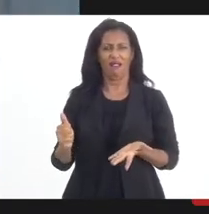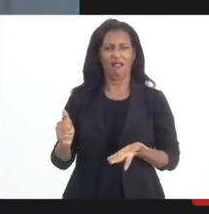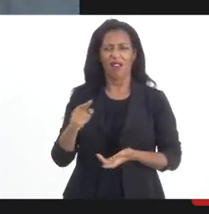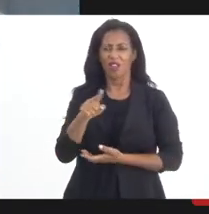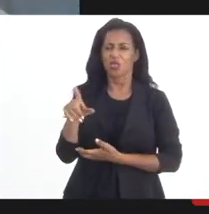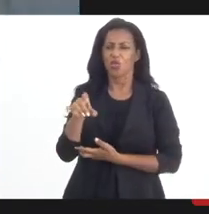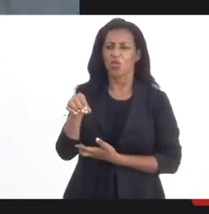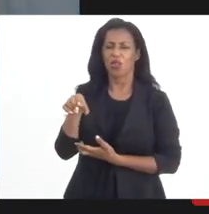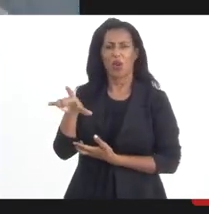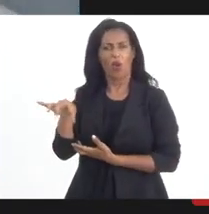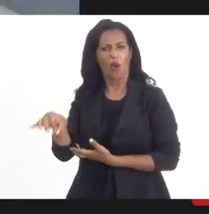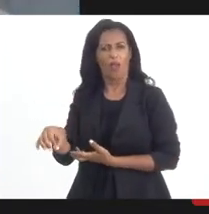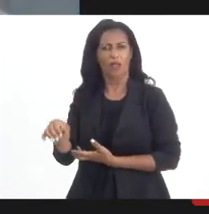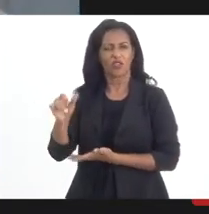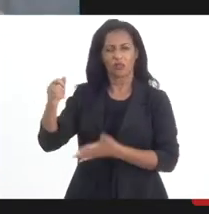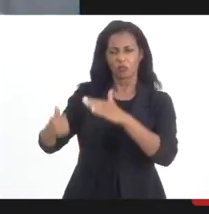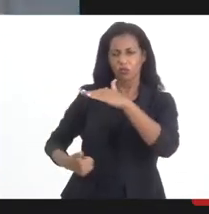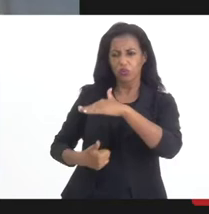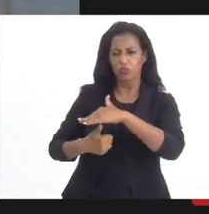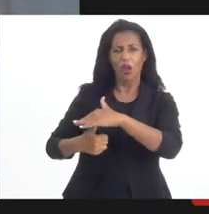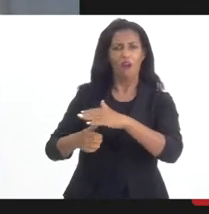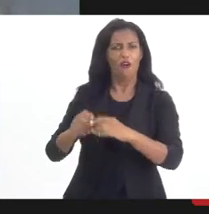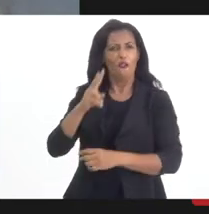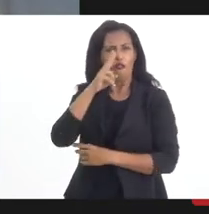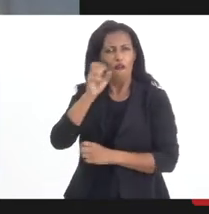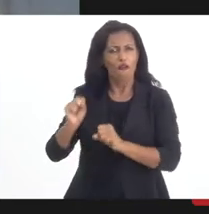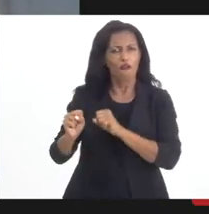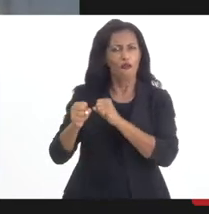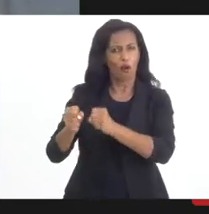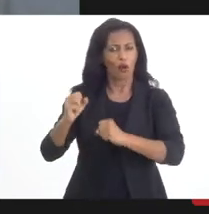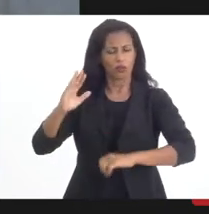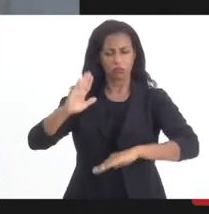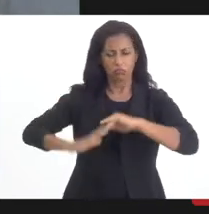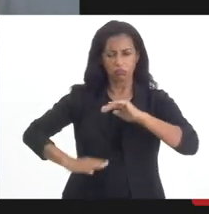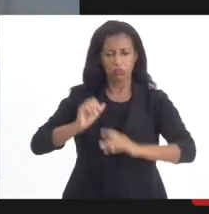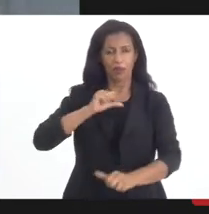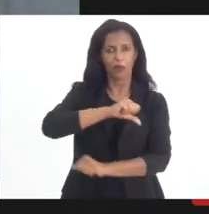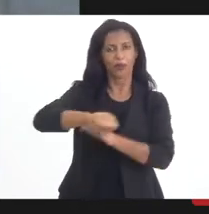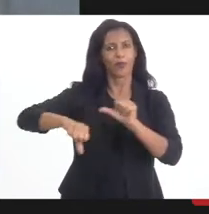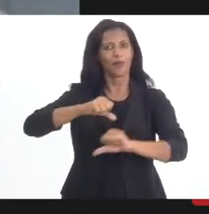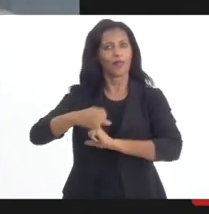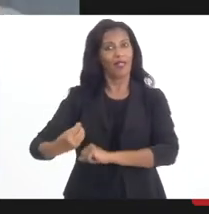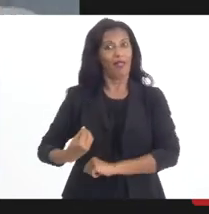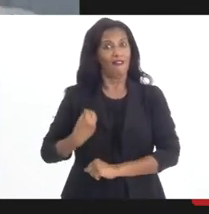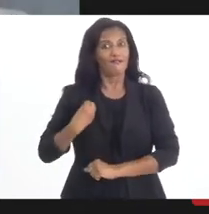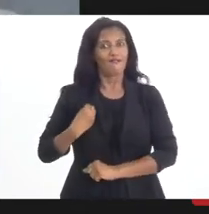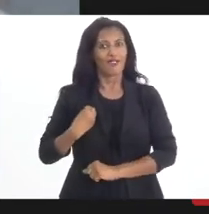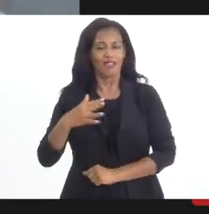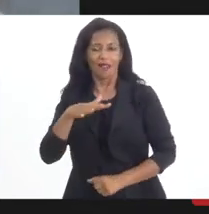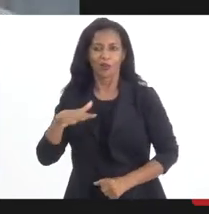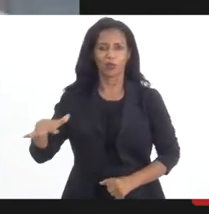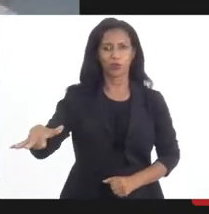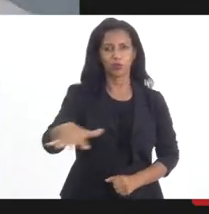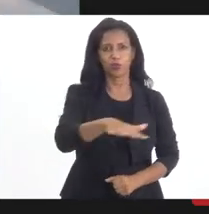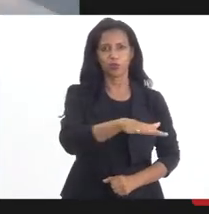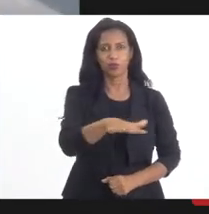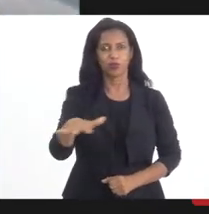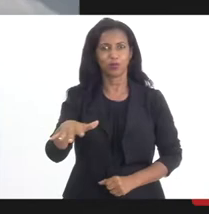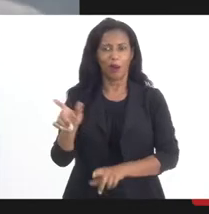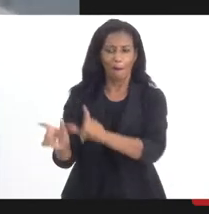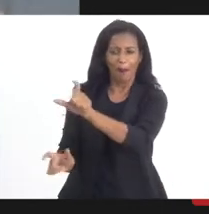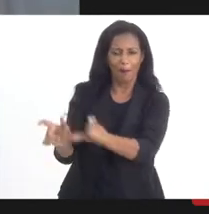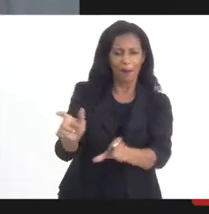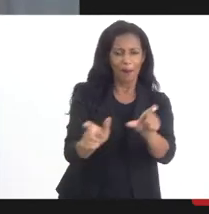uma instituição forte, consolidada e capaz de modificar a vida dos seus conterrâneos. Eu quero modificar a vida dos